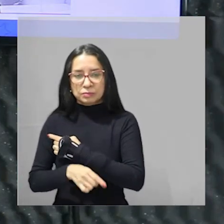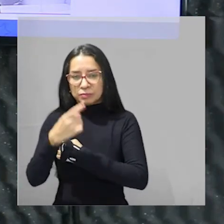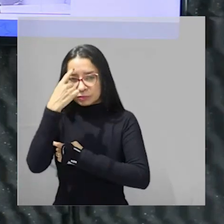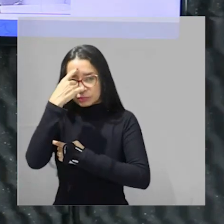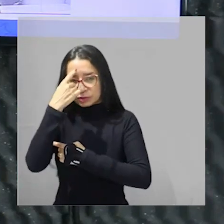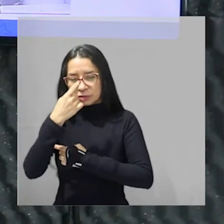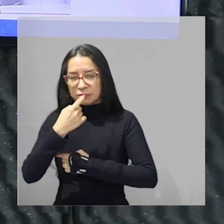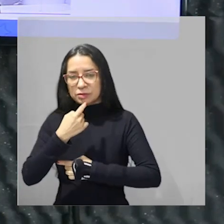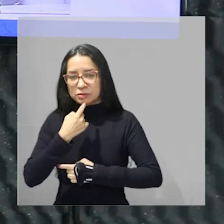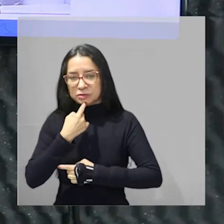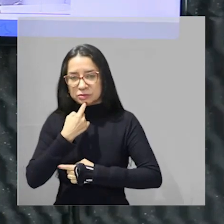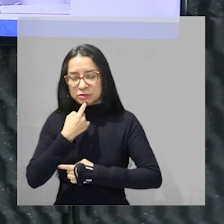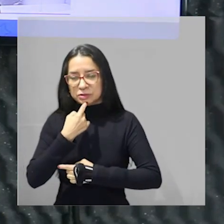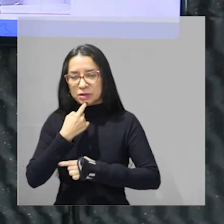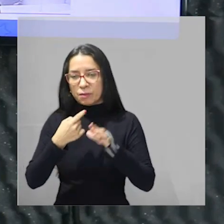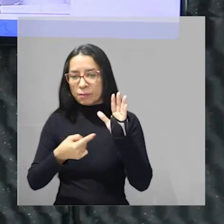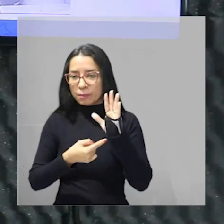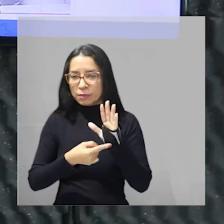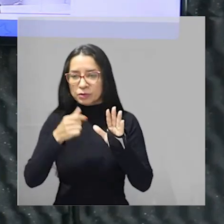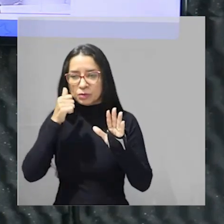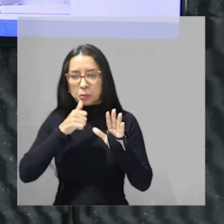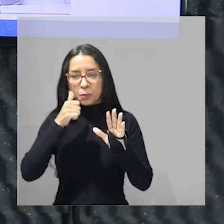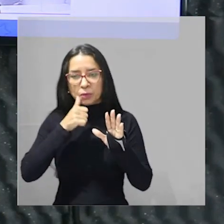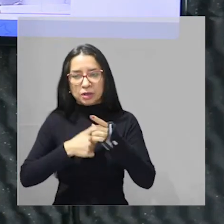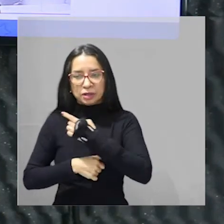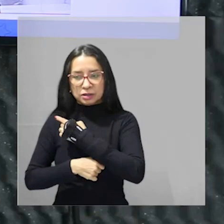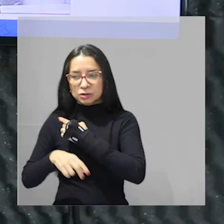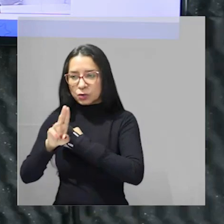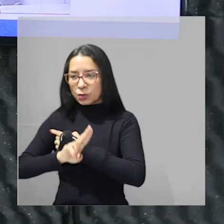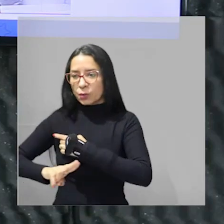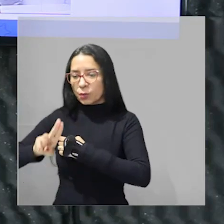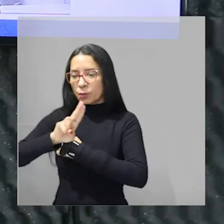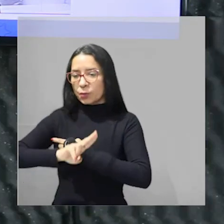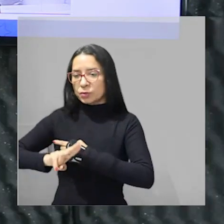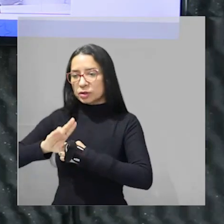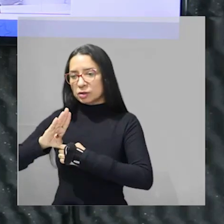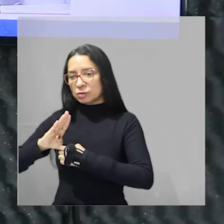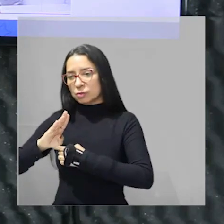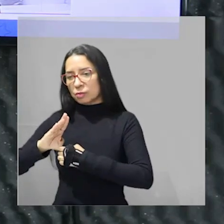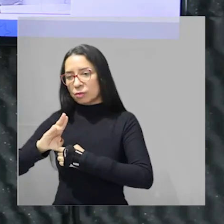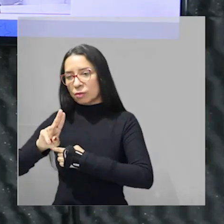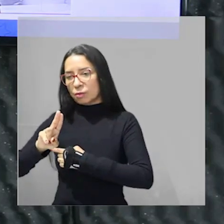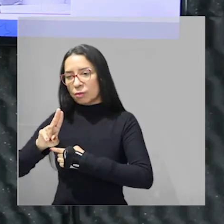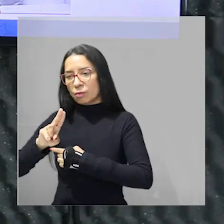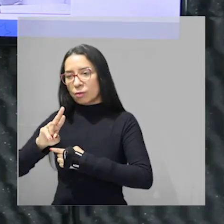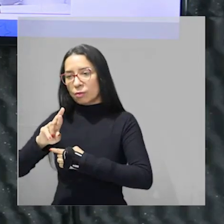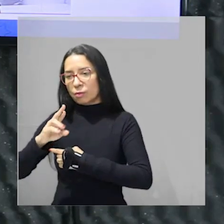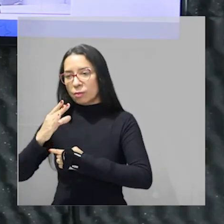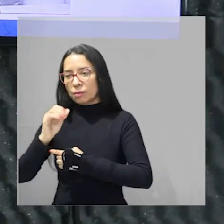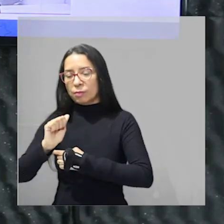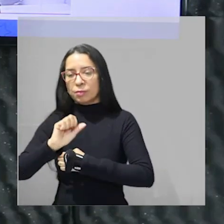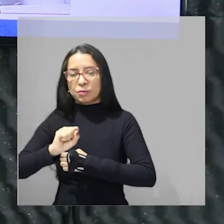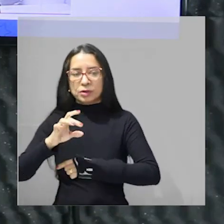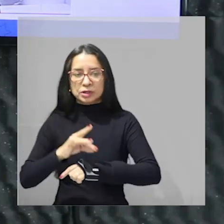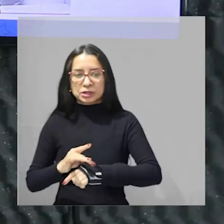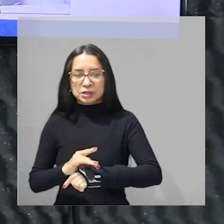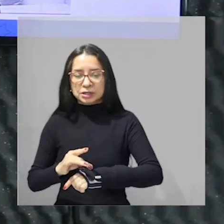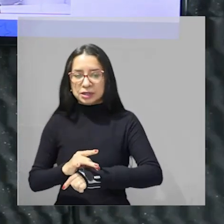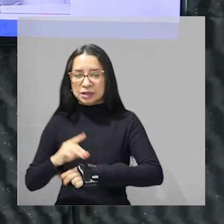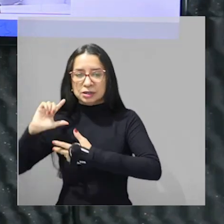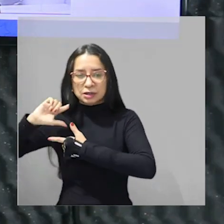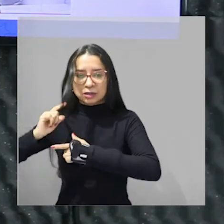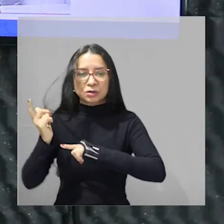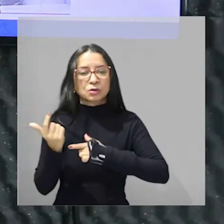seguir retrata mulheres muçulmanas usando burcas negras tradicionais em um shopping center em Dubai. Ao fundo,